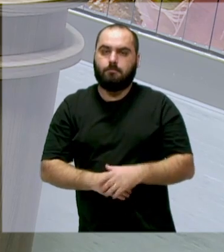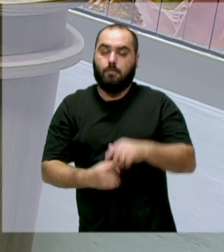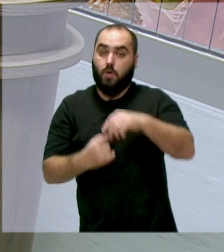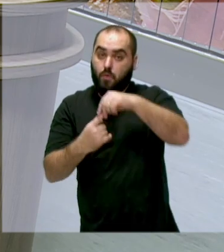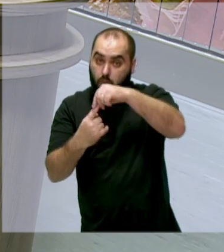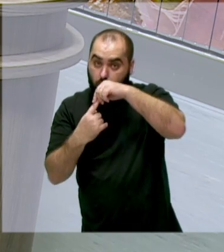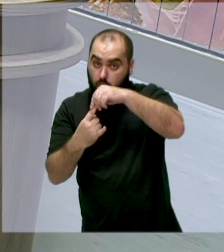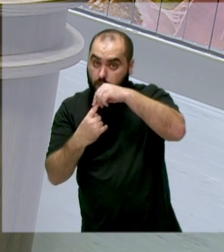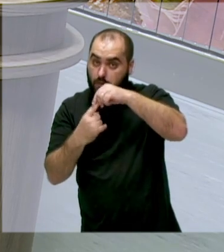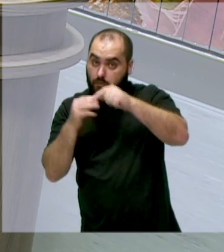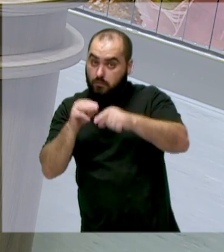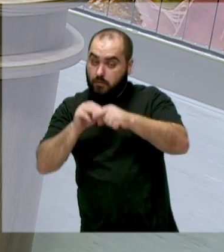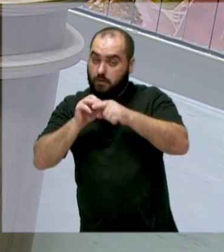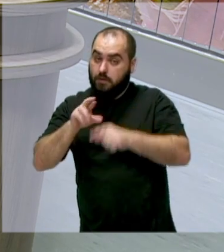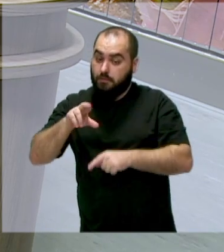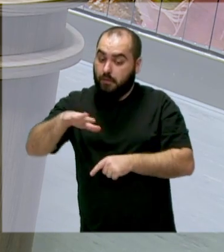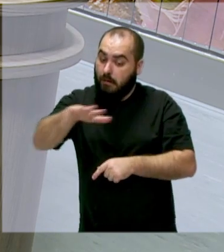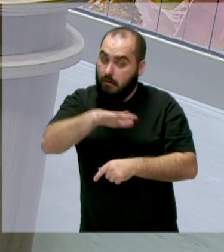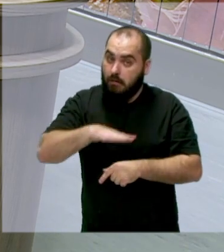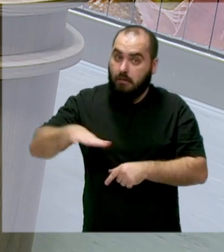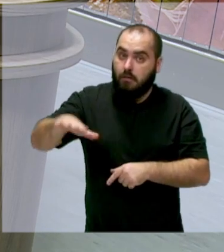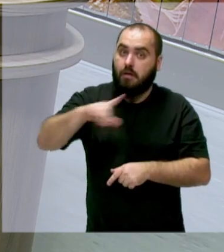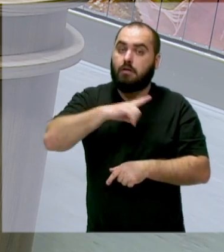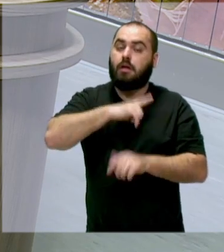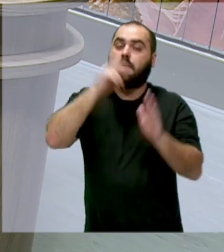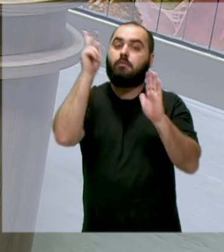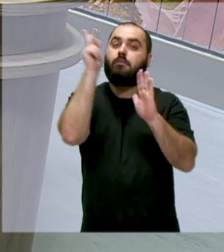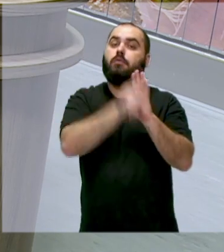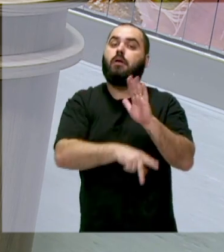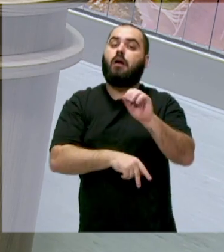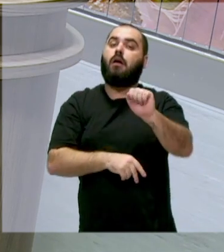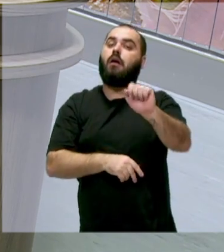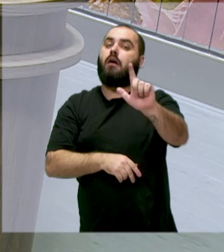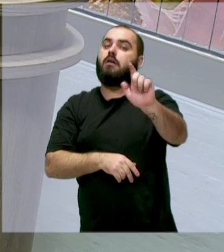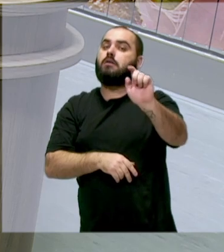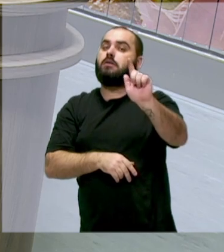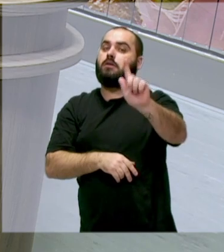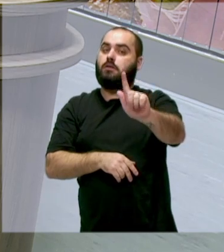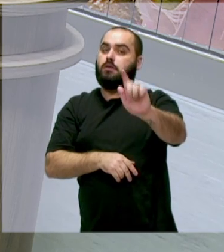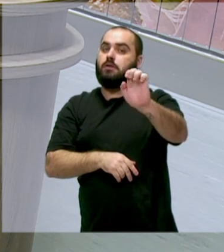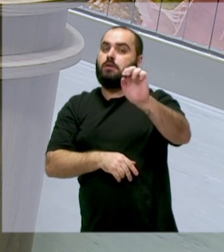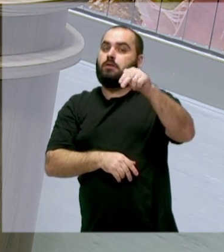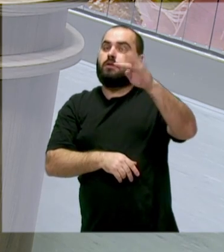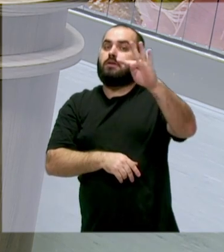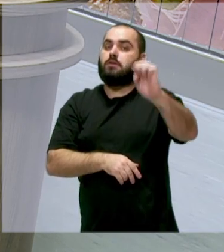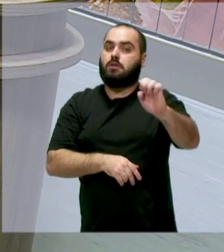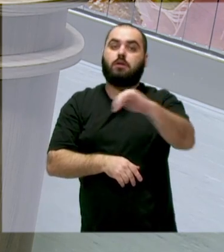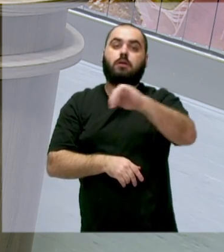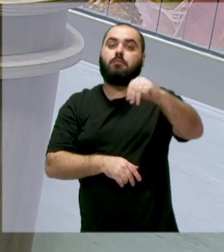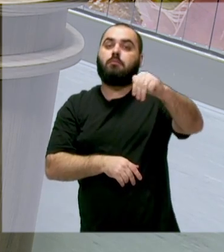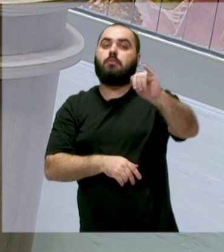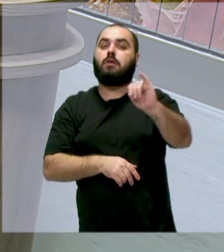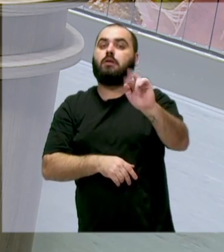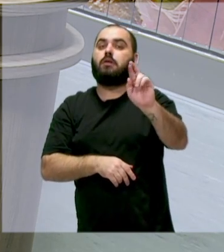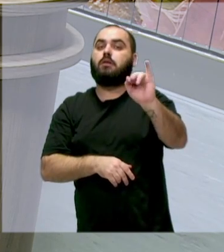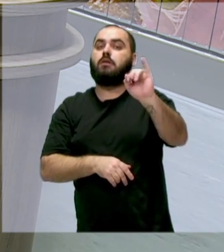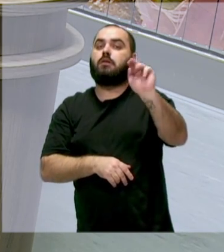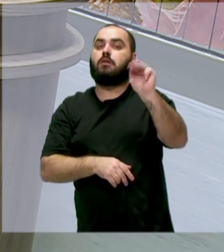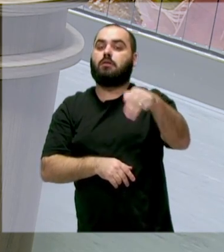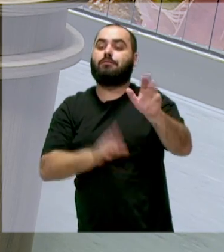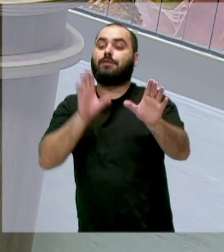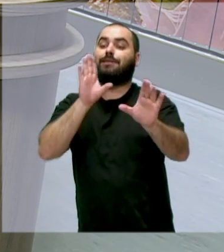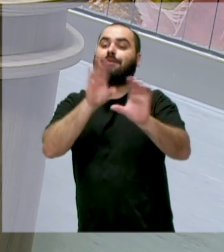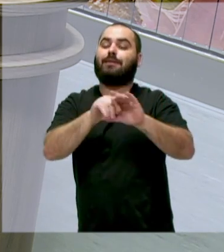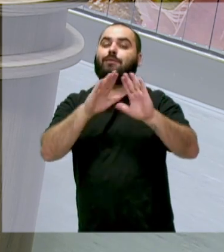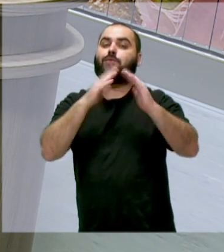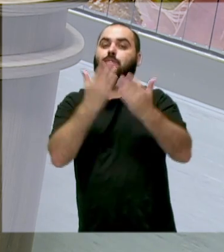município da região que tem o projeto do Agente Mirim. É o agente de endemismo, o agente da Dengue Mirim, que é implantado dentro das